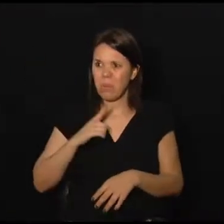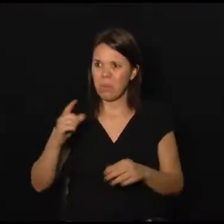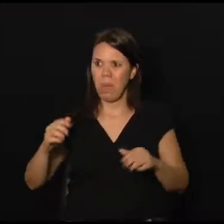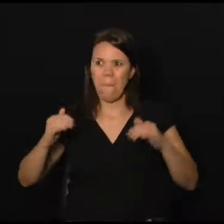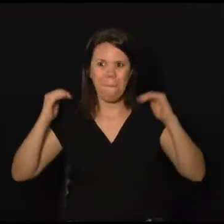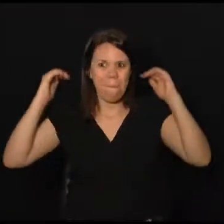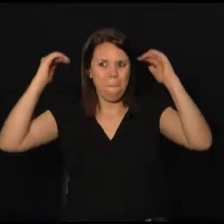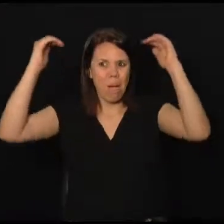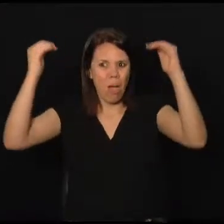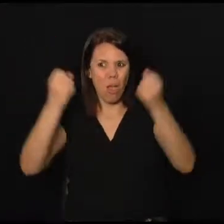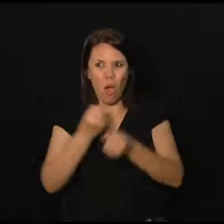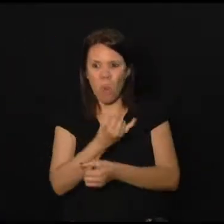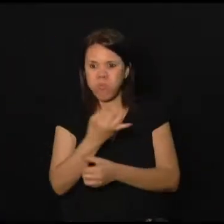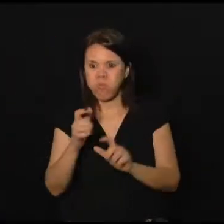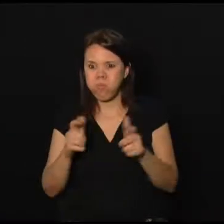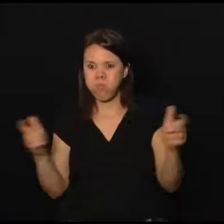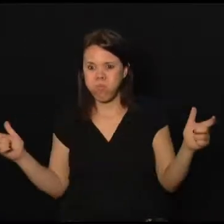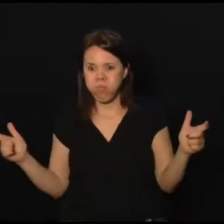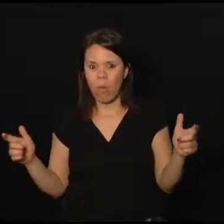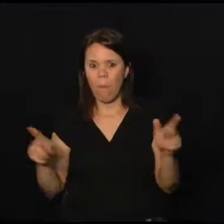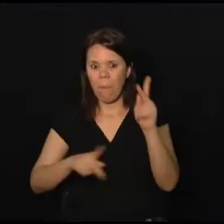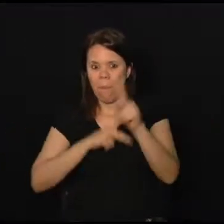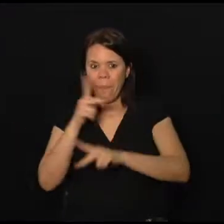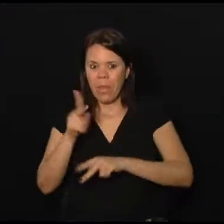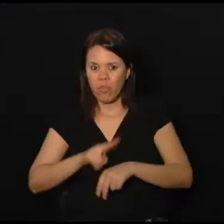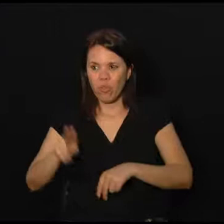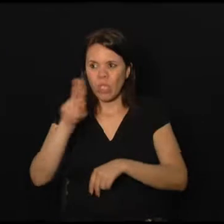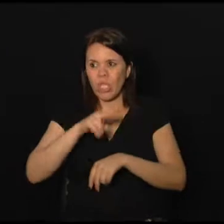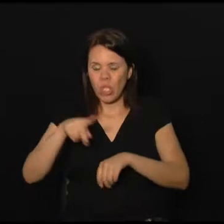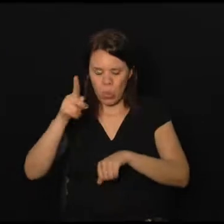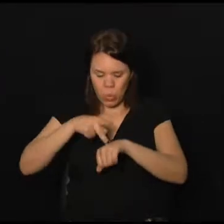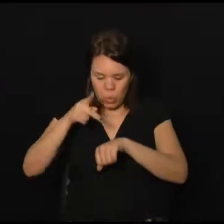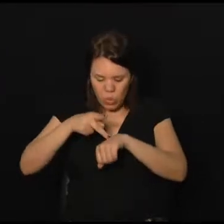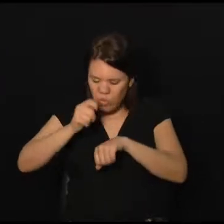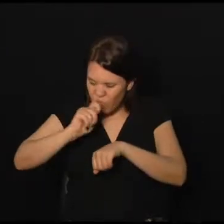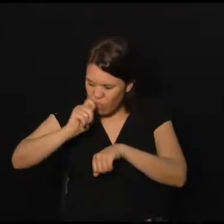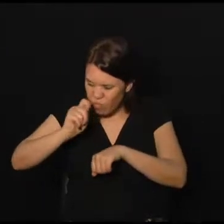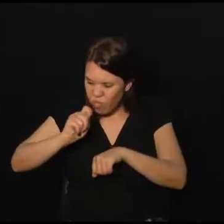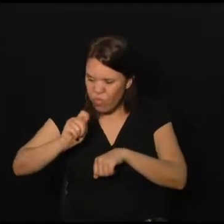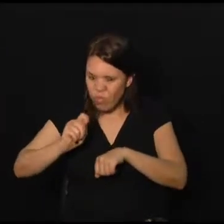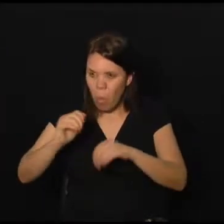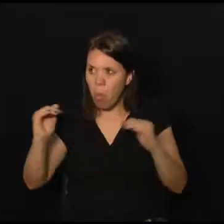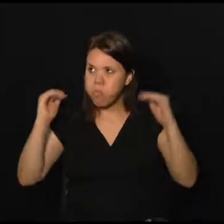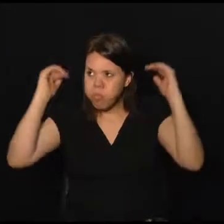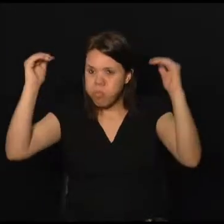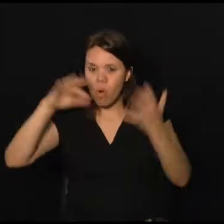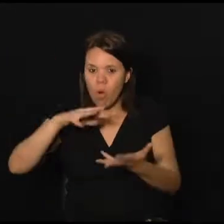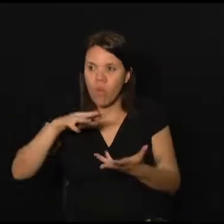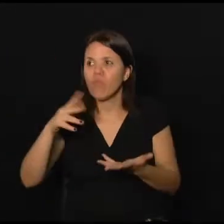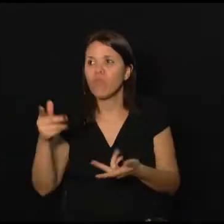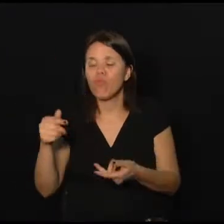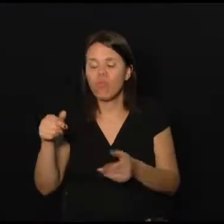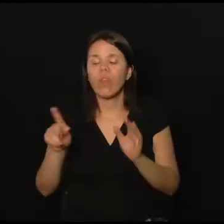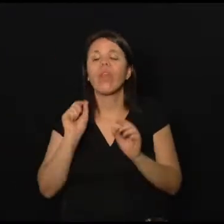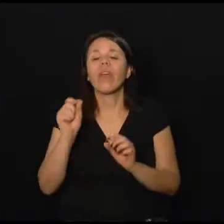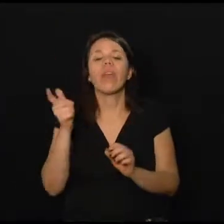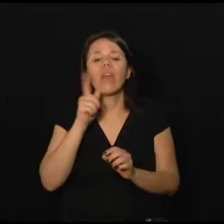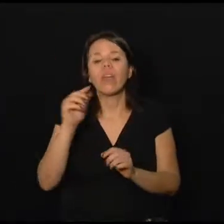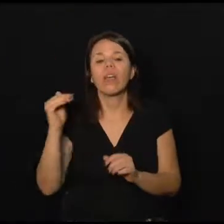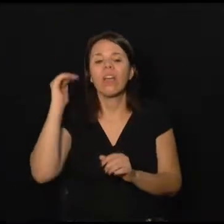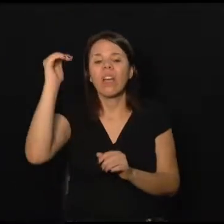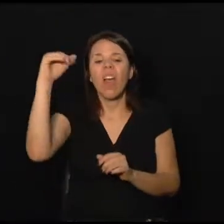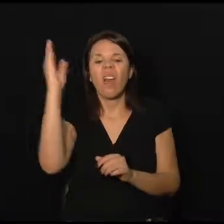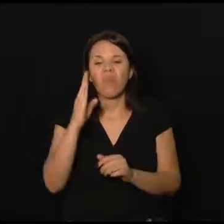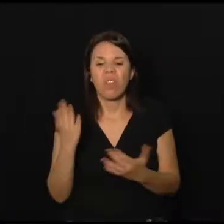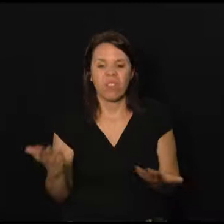usuários de crack, significa o quê? Que a nossa base está desestruturada. Então, um número grande de crianças, jovens